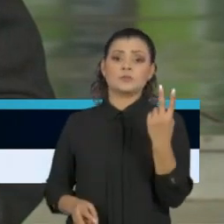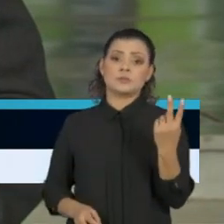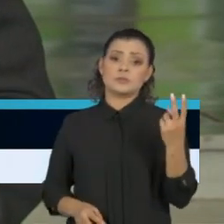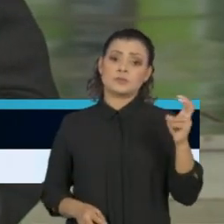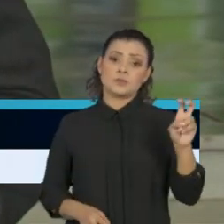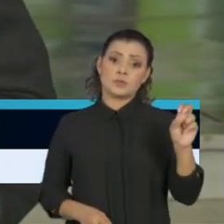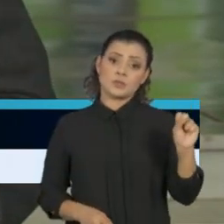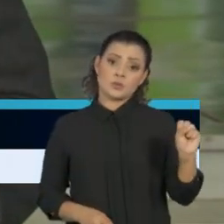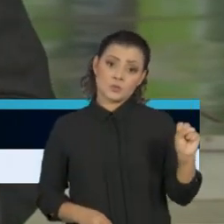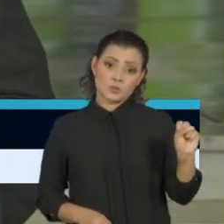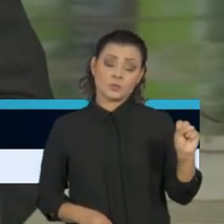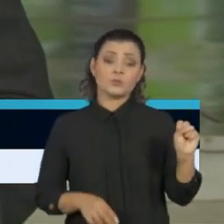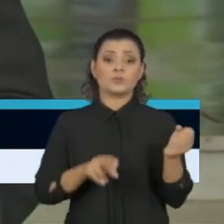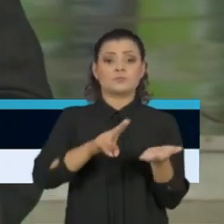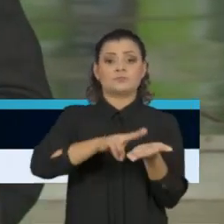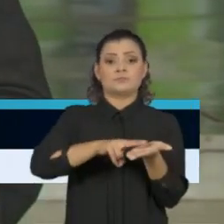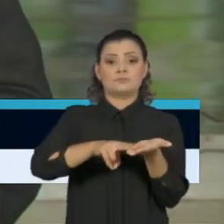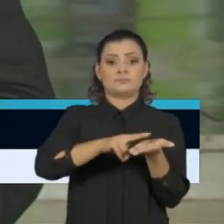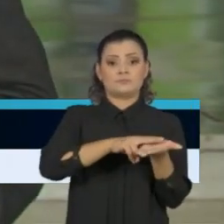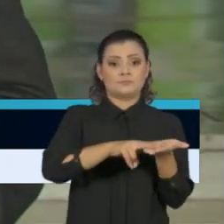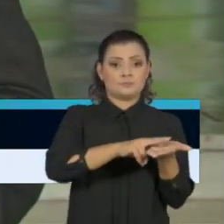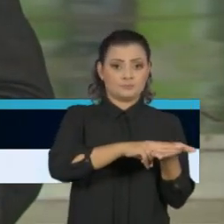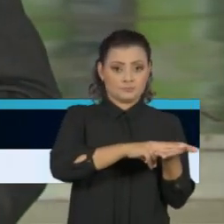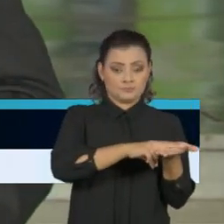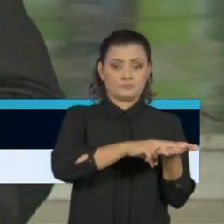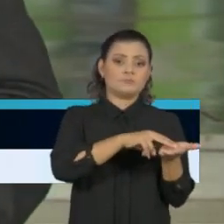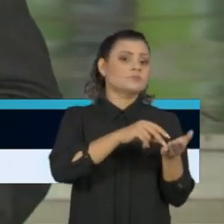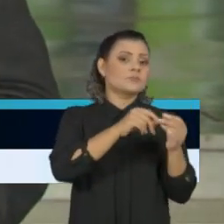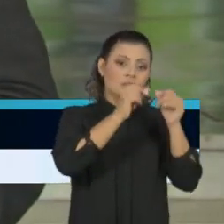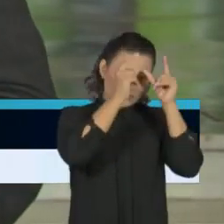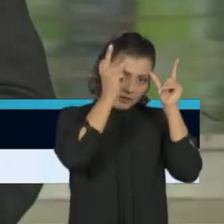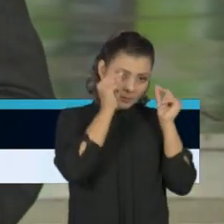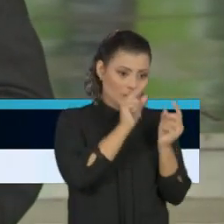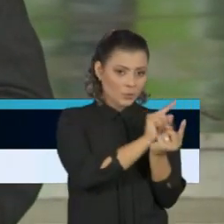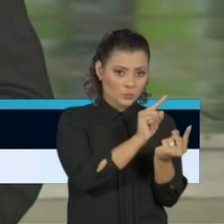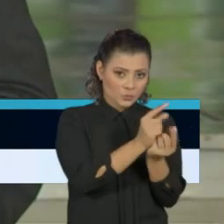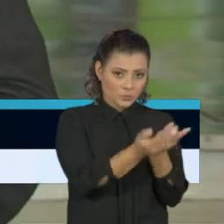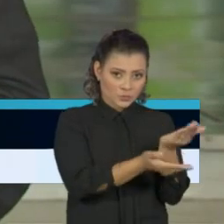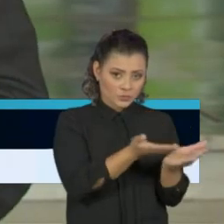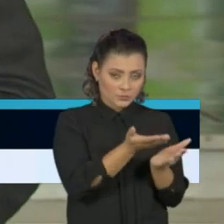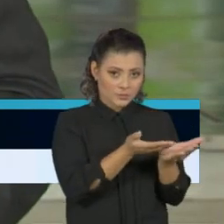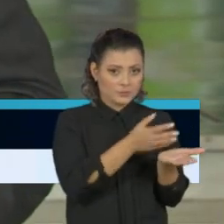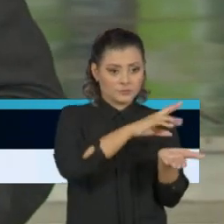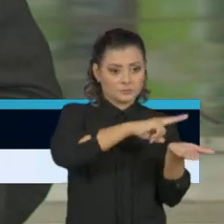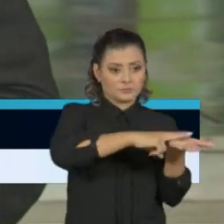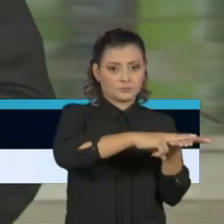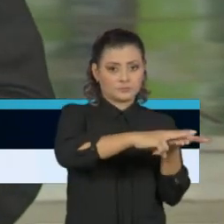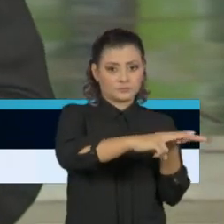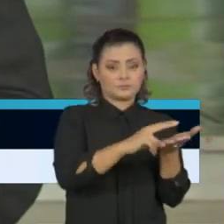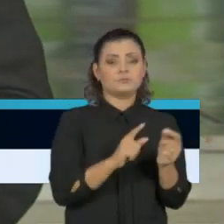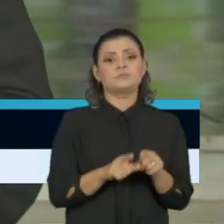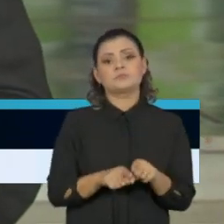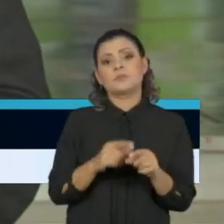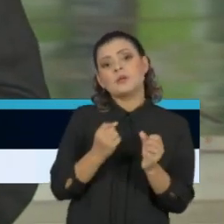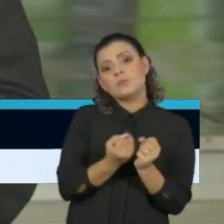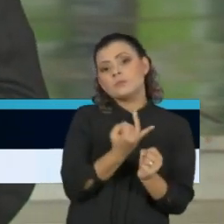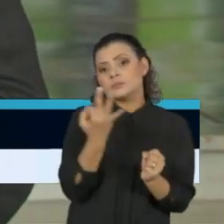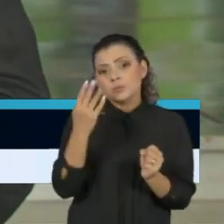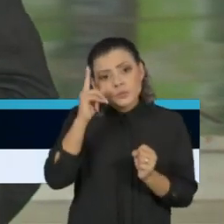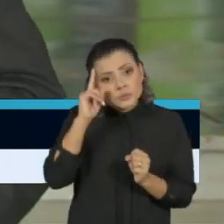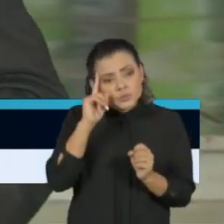258 casos em enfermaria. Nós temos um censo diário. É assim que nós chamamos esse